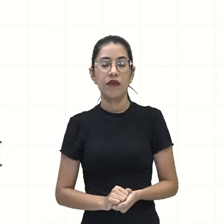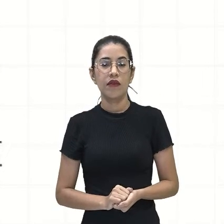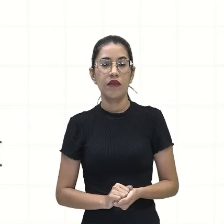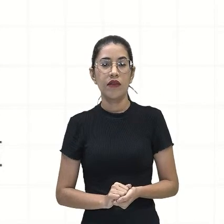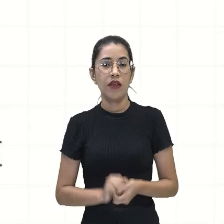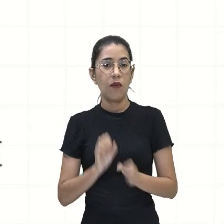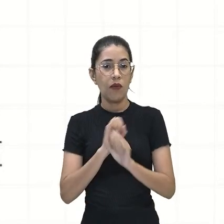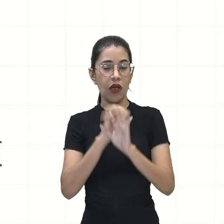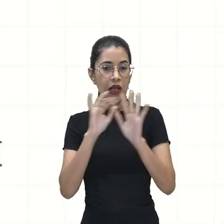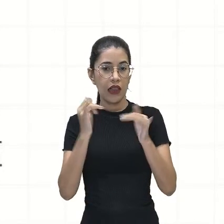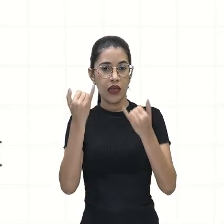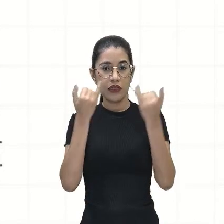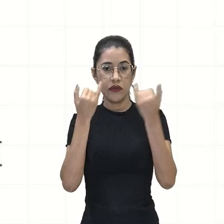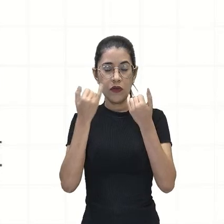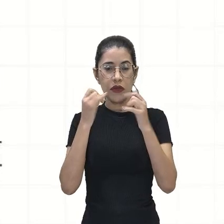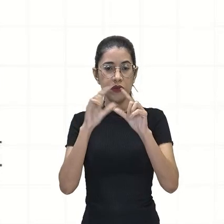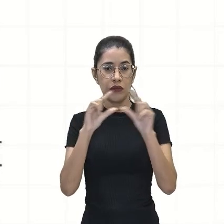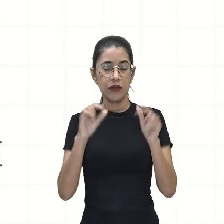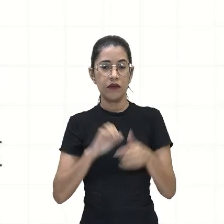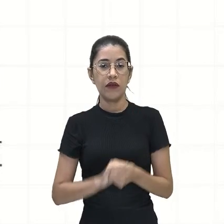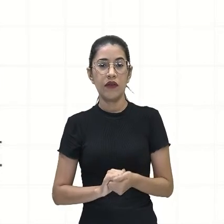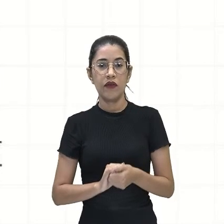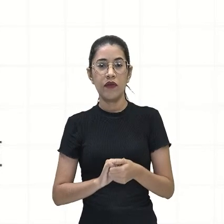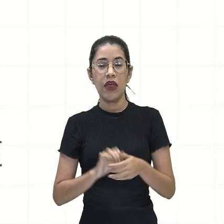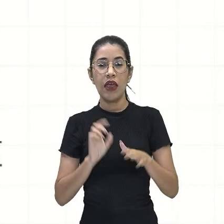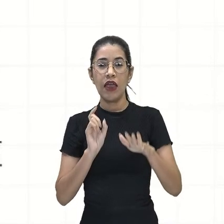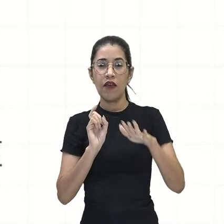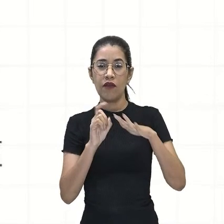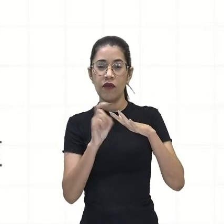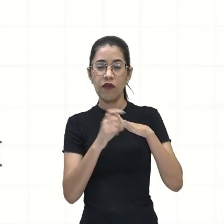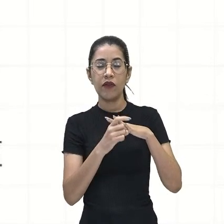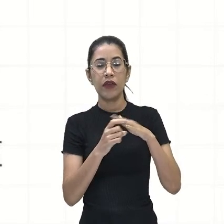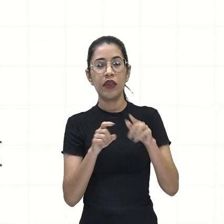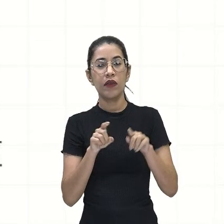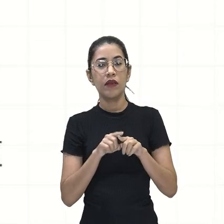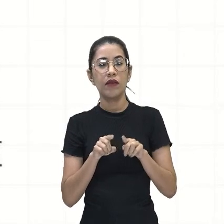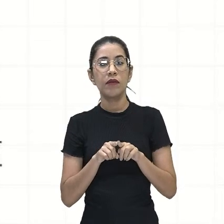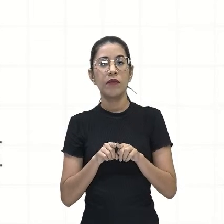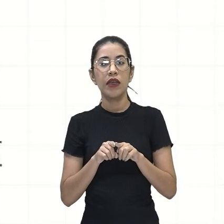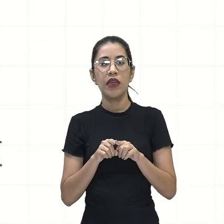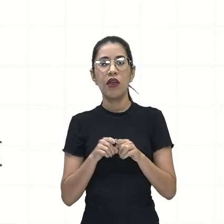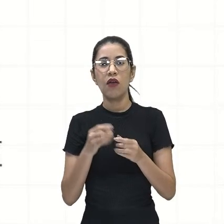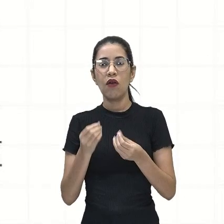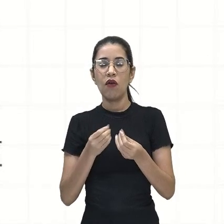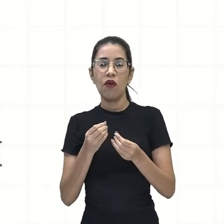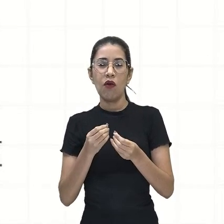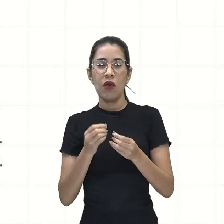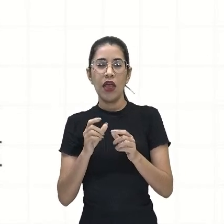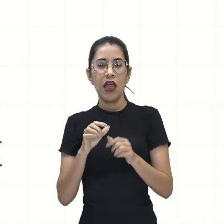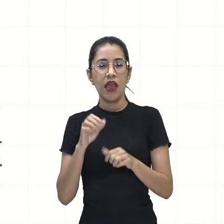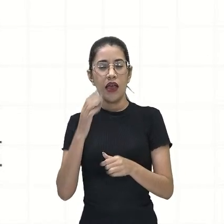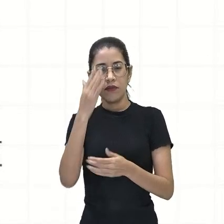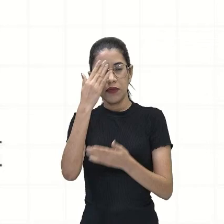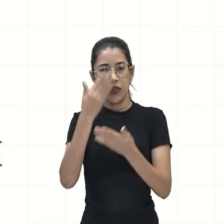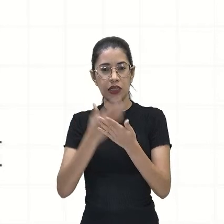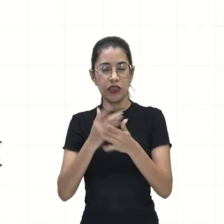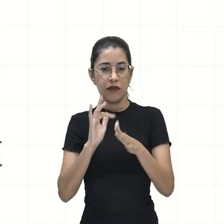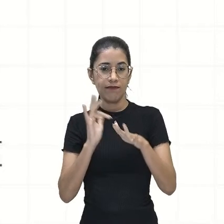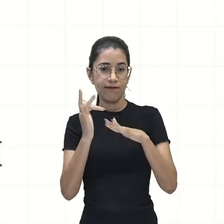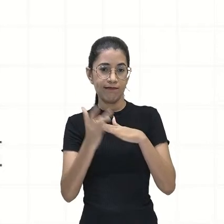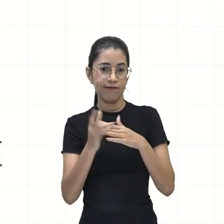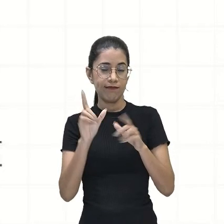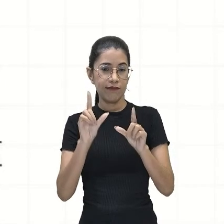Então, fake news reduzem credibilidades nas mídias